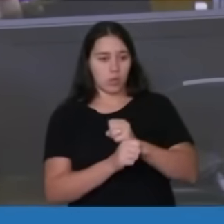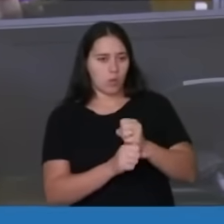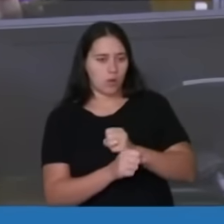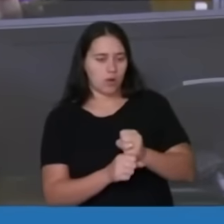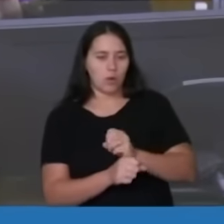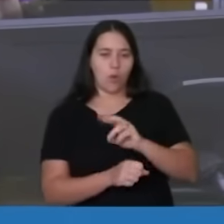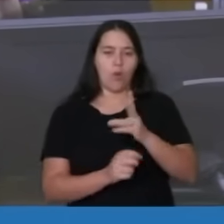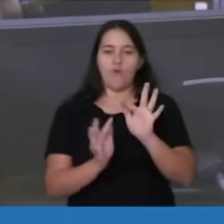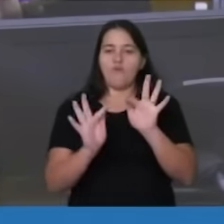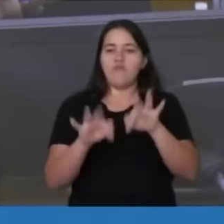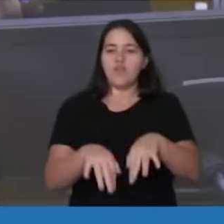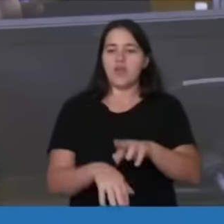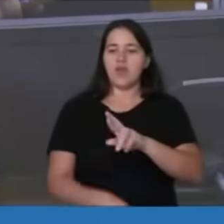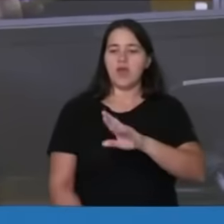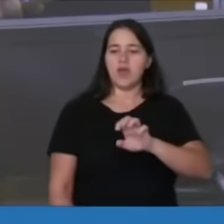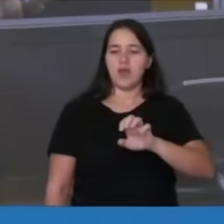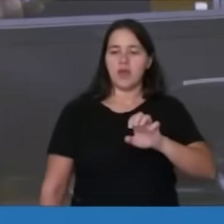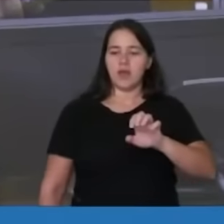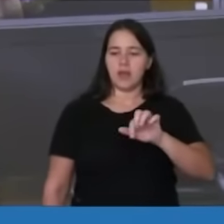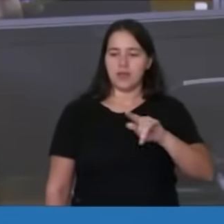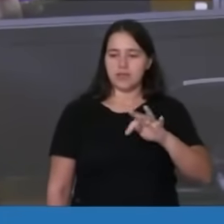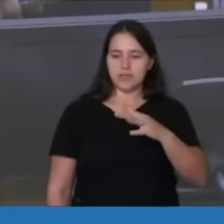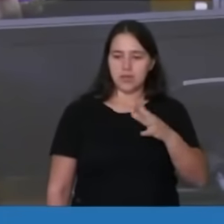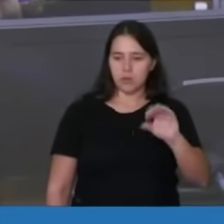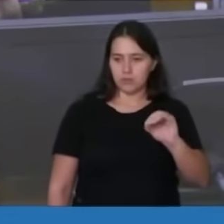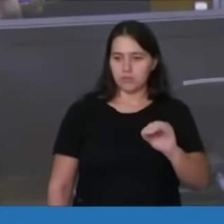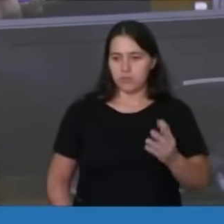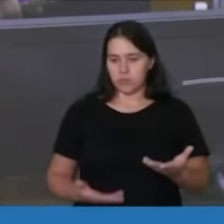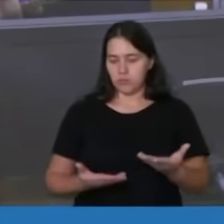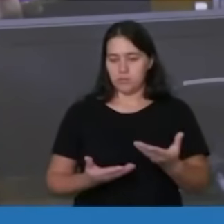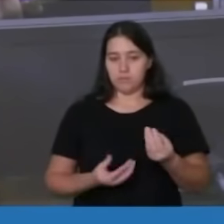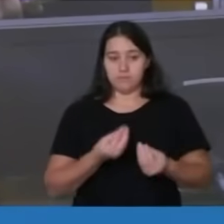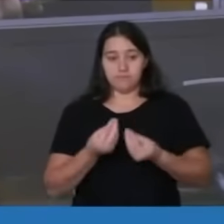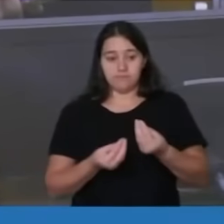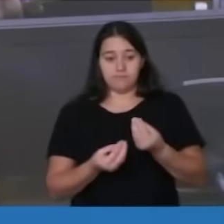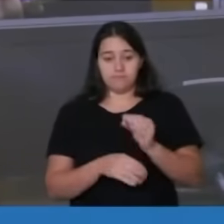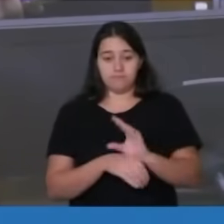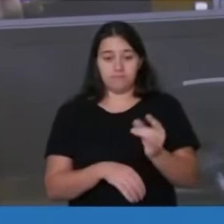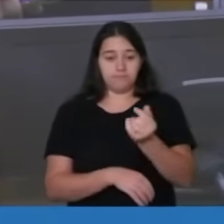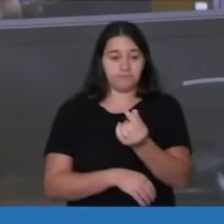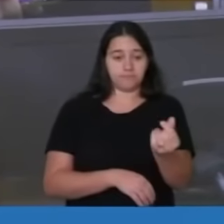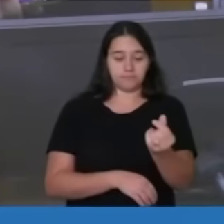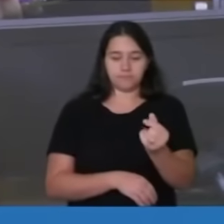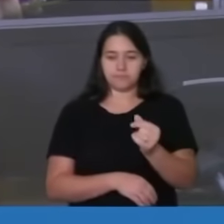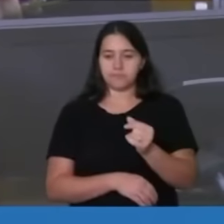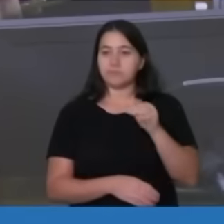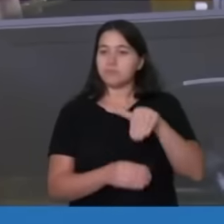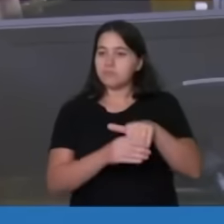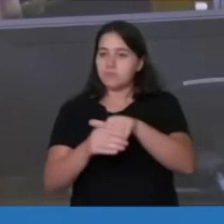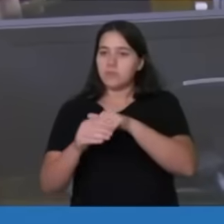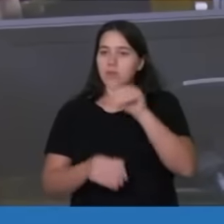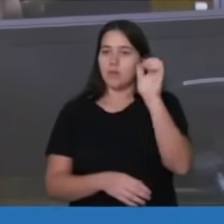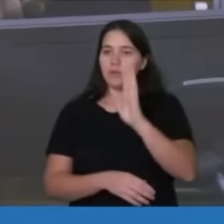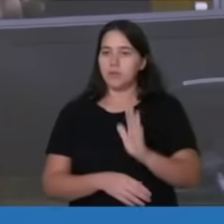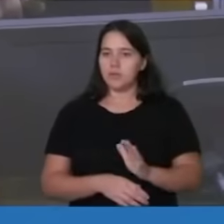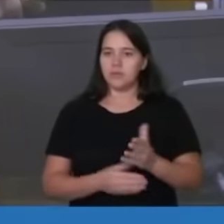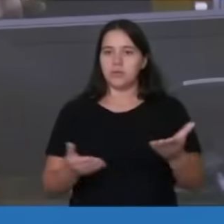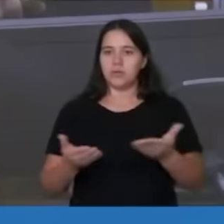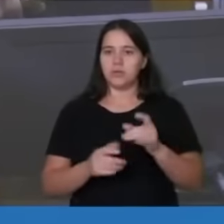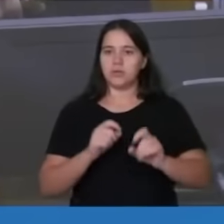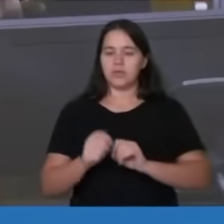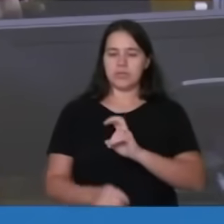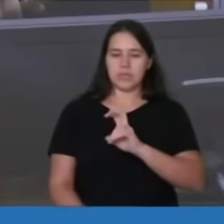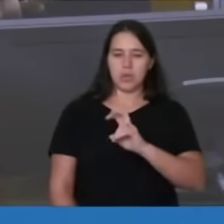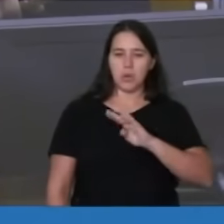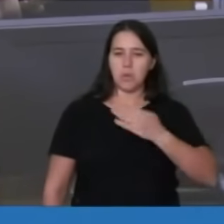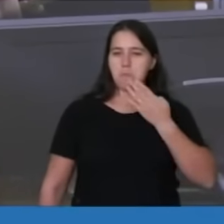eleitoral, como redução de custo da justiça eleitoral no Brasil. E eu acho que iniciativas desse tipo, de colocar um fundo eleitoral da ordem de 5 bi